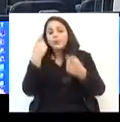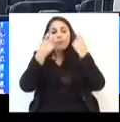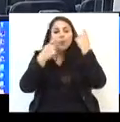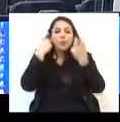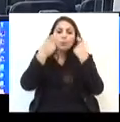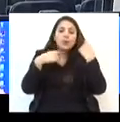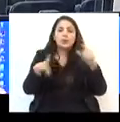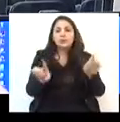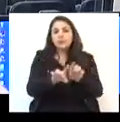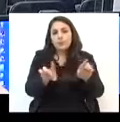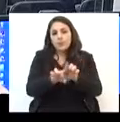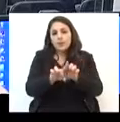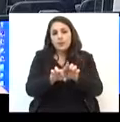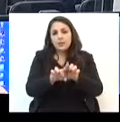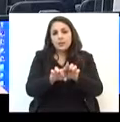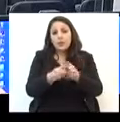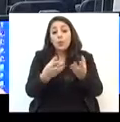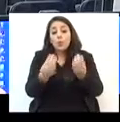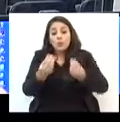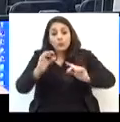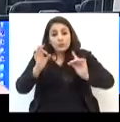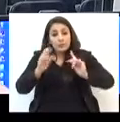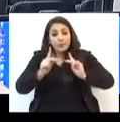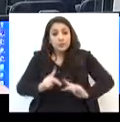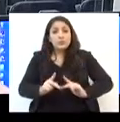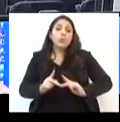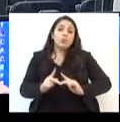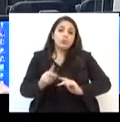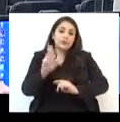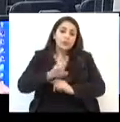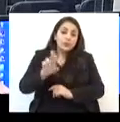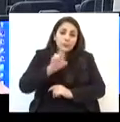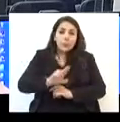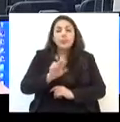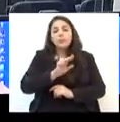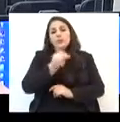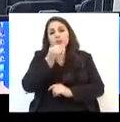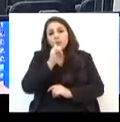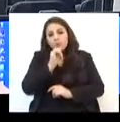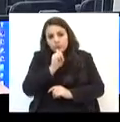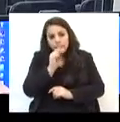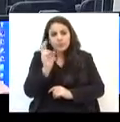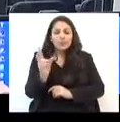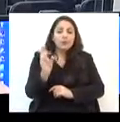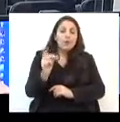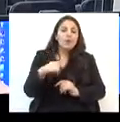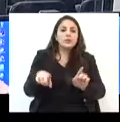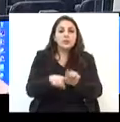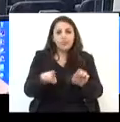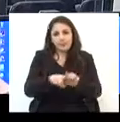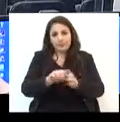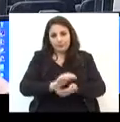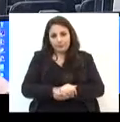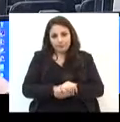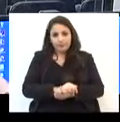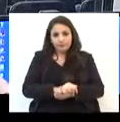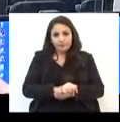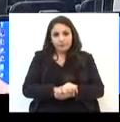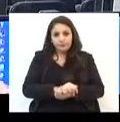estão preocupados com o alto índice de incidência de jovens envolvidos com drogas e